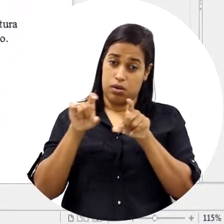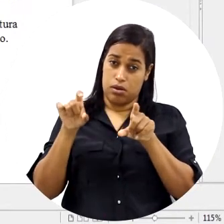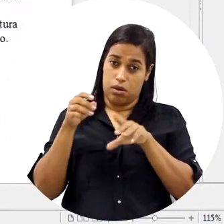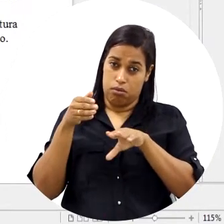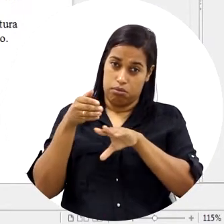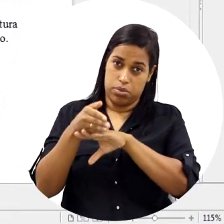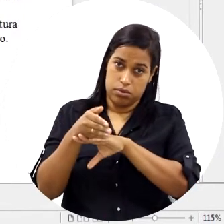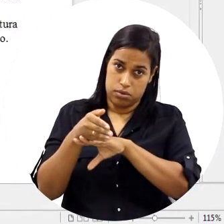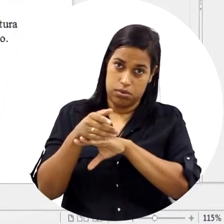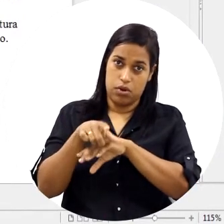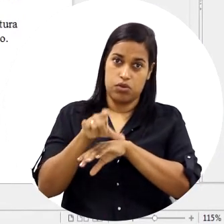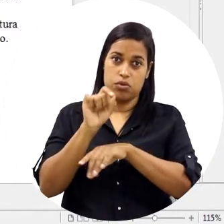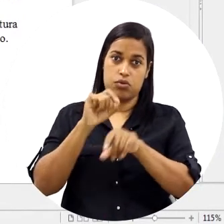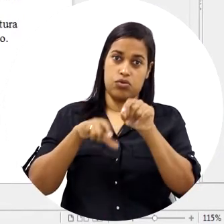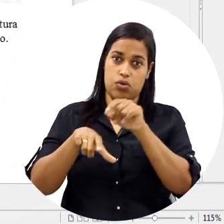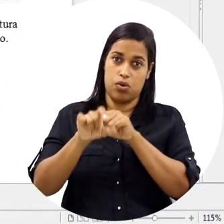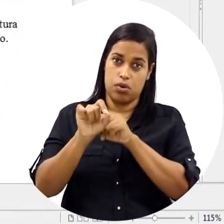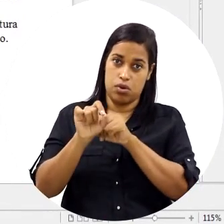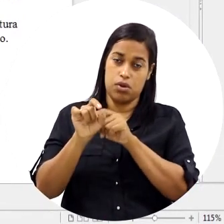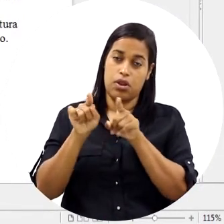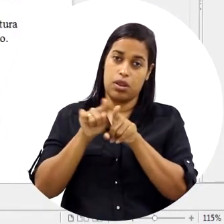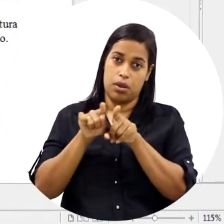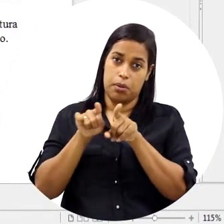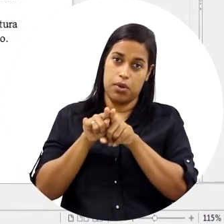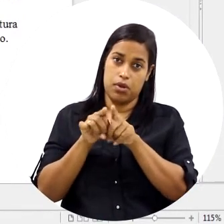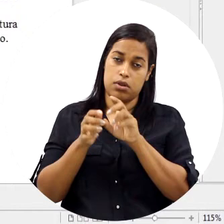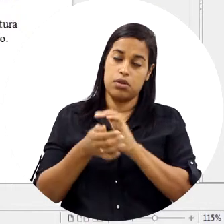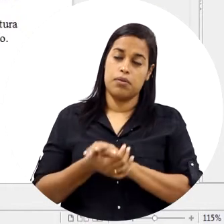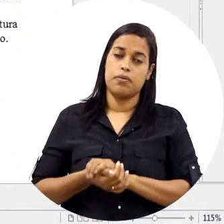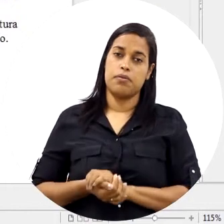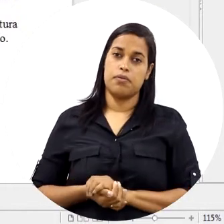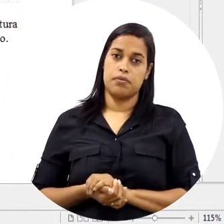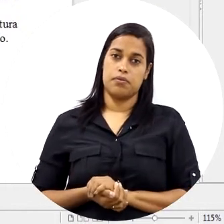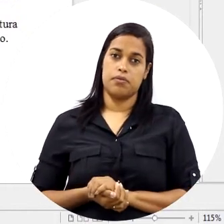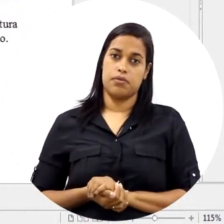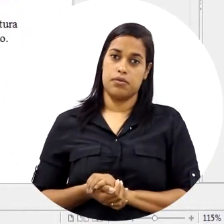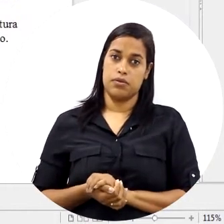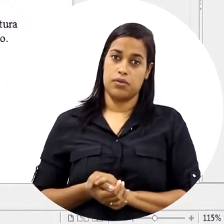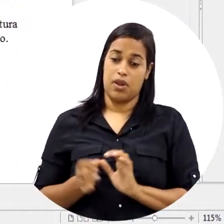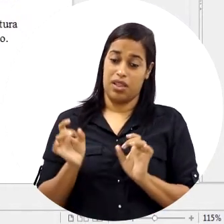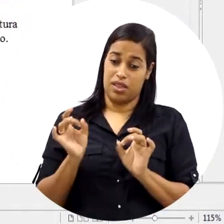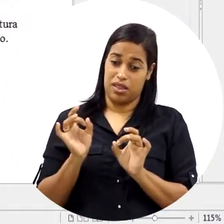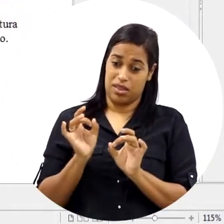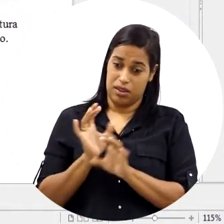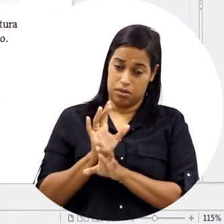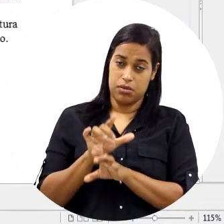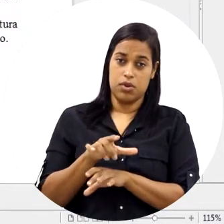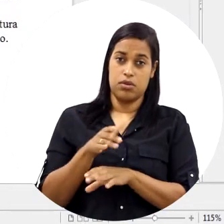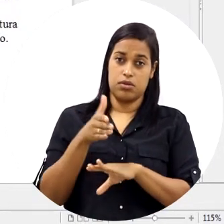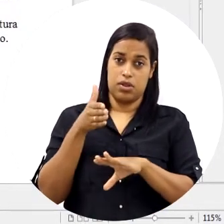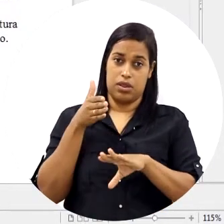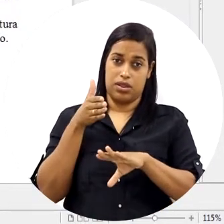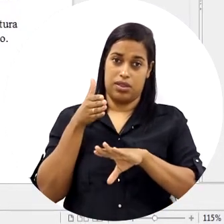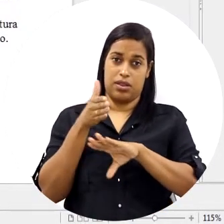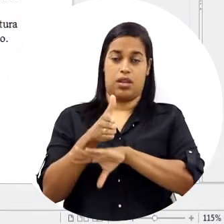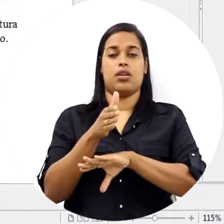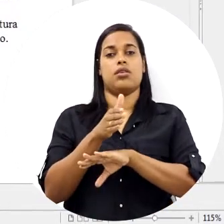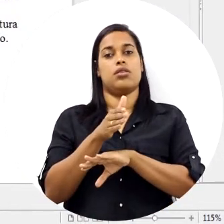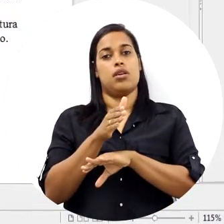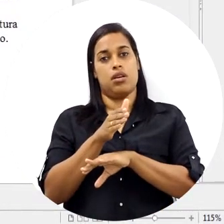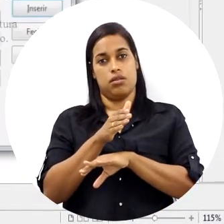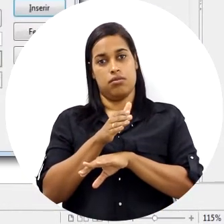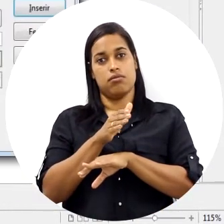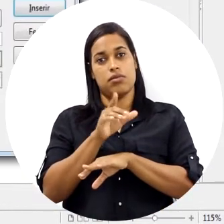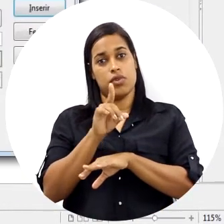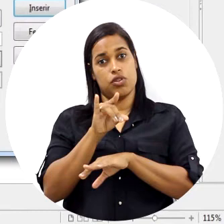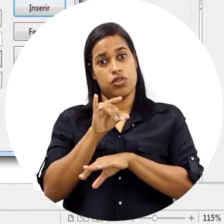Inserir, opção Índice e depois na opção Entrada de índice.